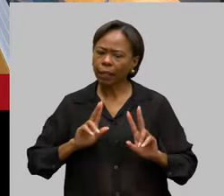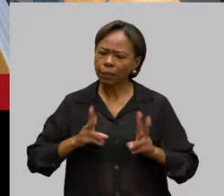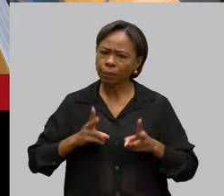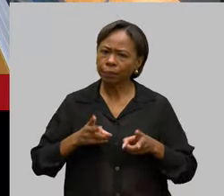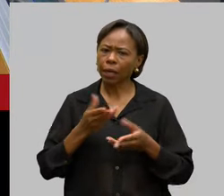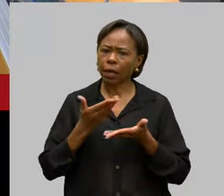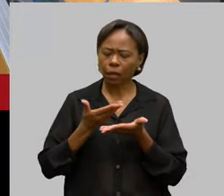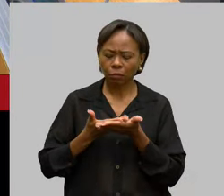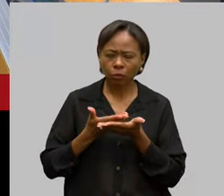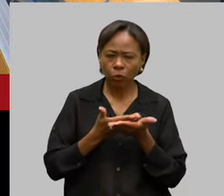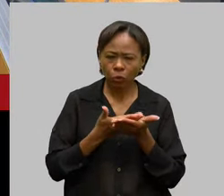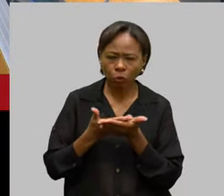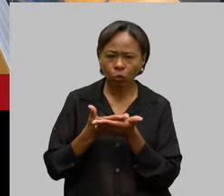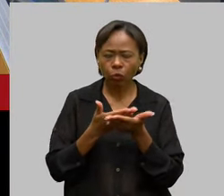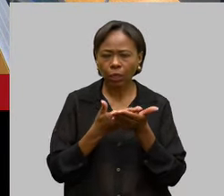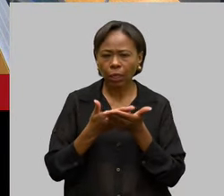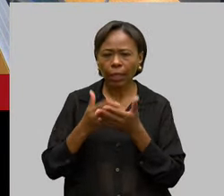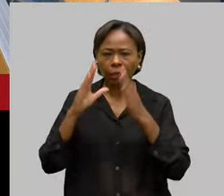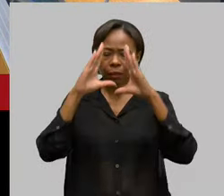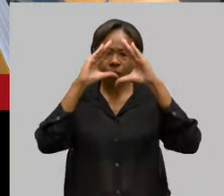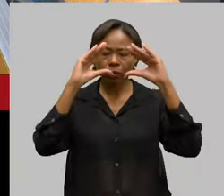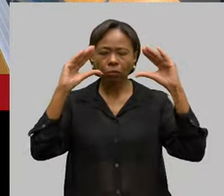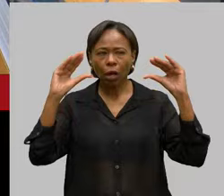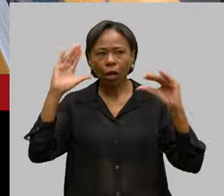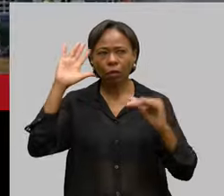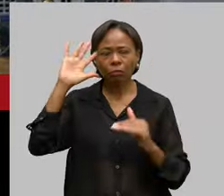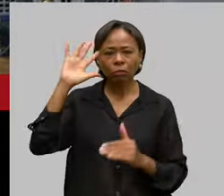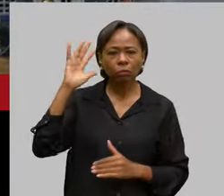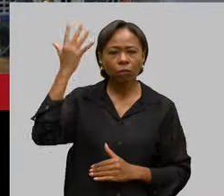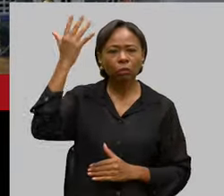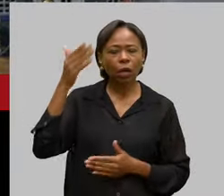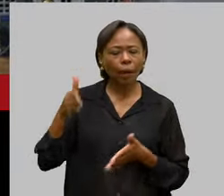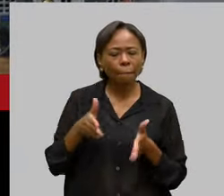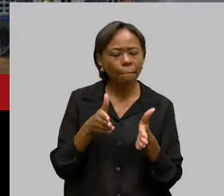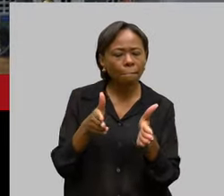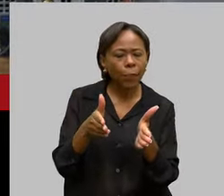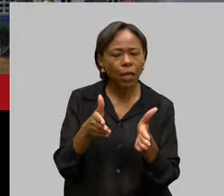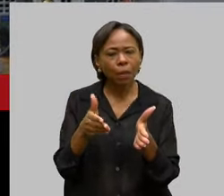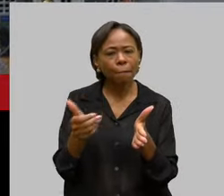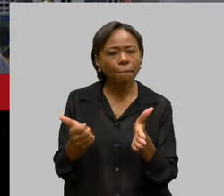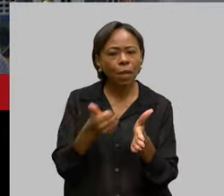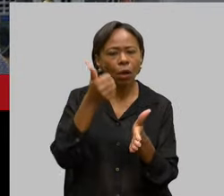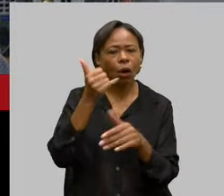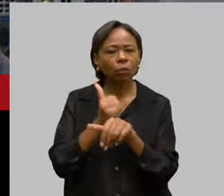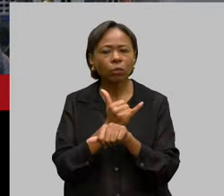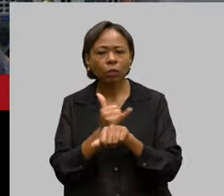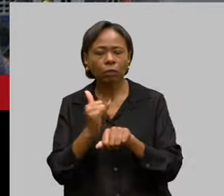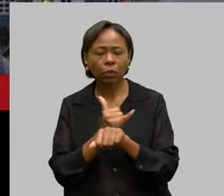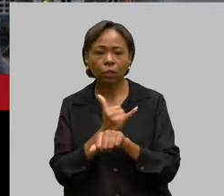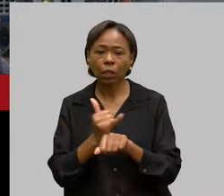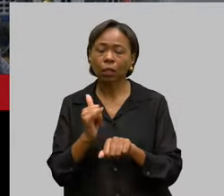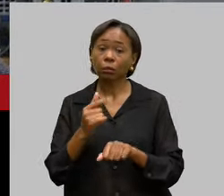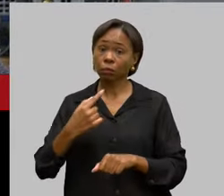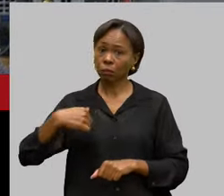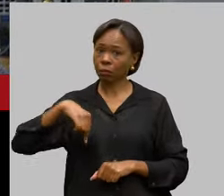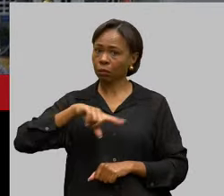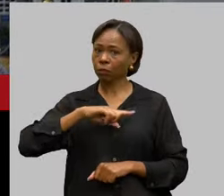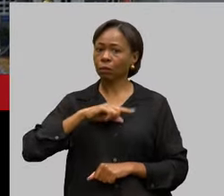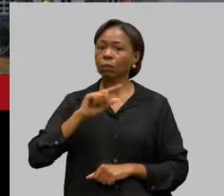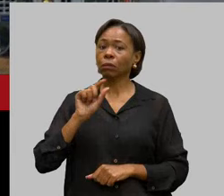tranquilidade de descobrir as melhores os melhores caminhos e e nós não vamos ter